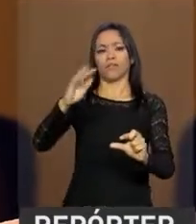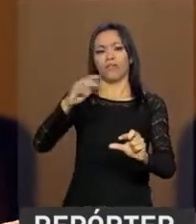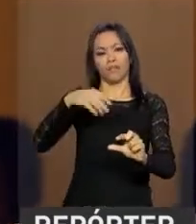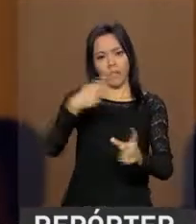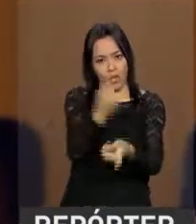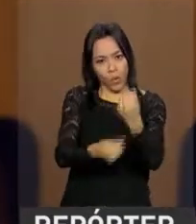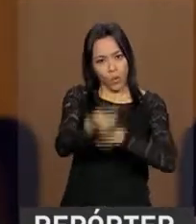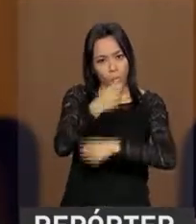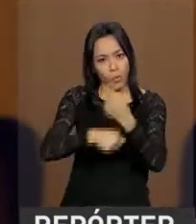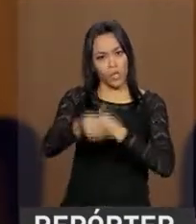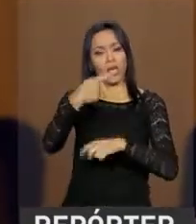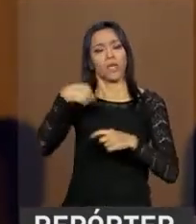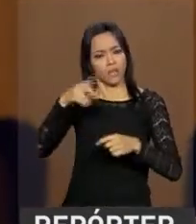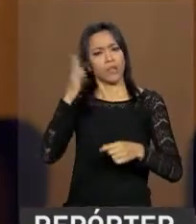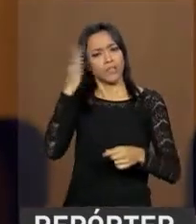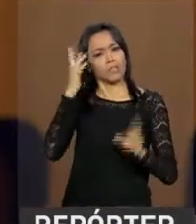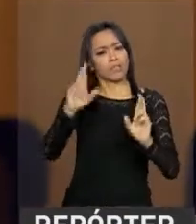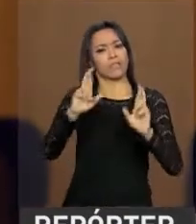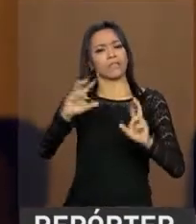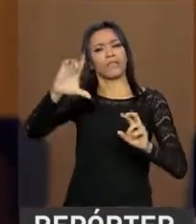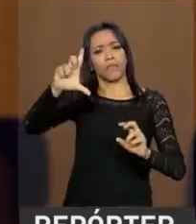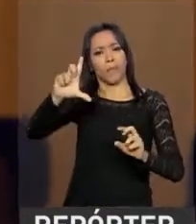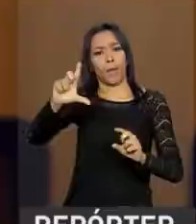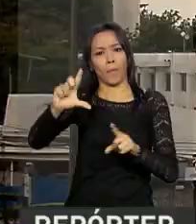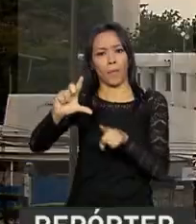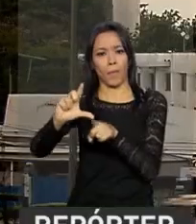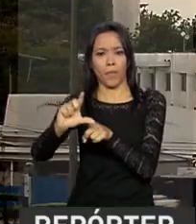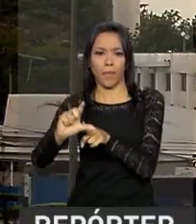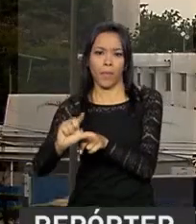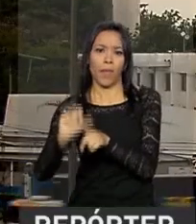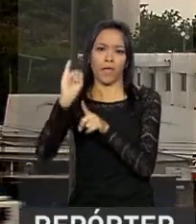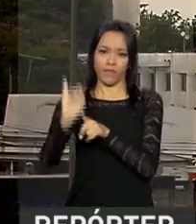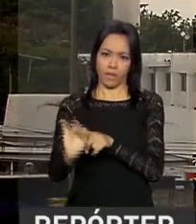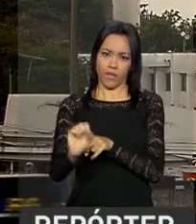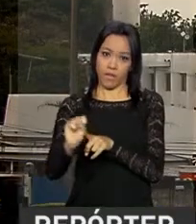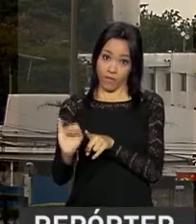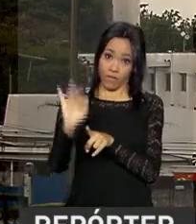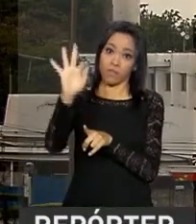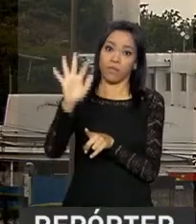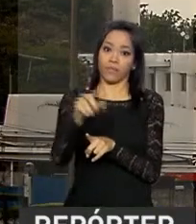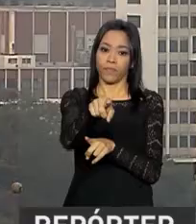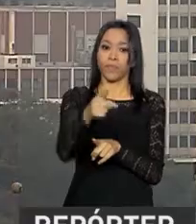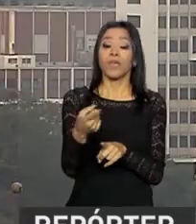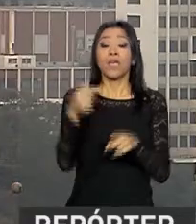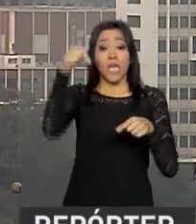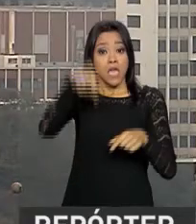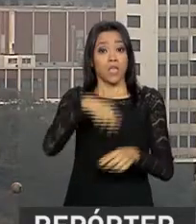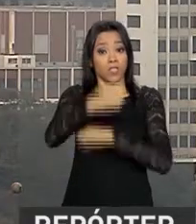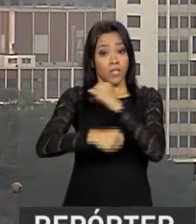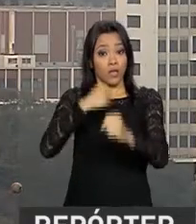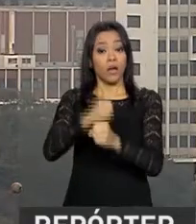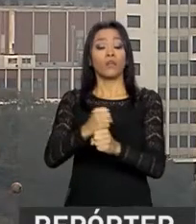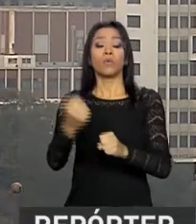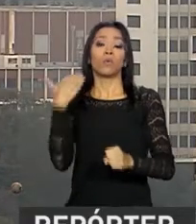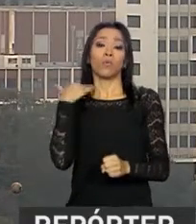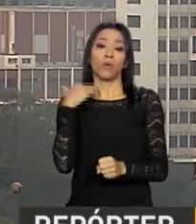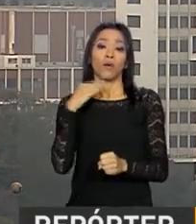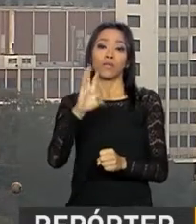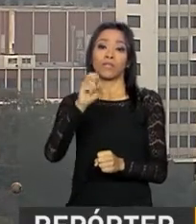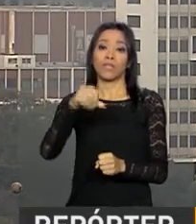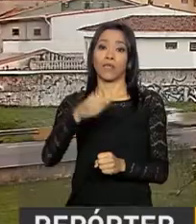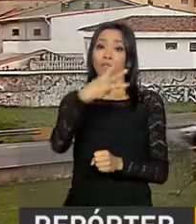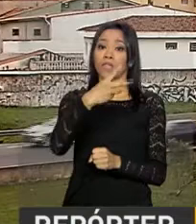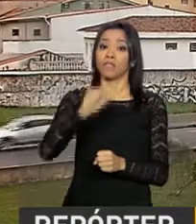esperamos que a inflação siga caindo nos próximos anos neste ano o banco central estima uma diminuição de 3,3